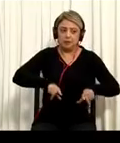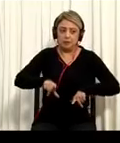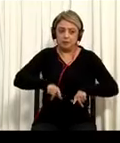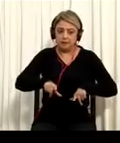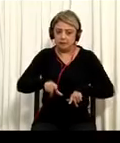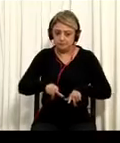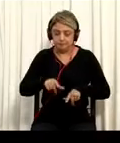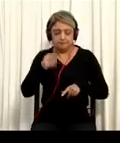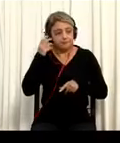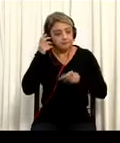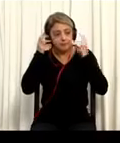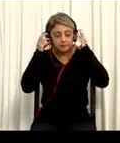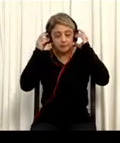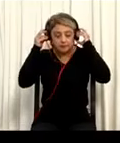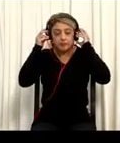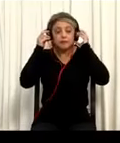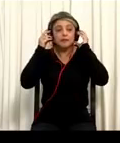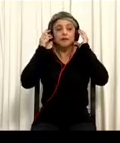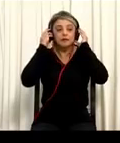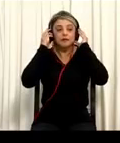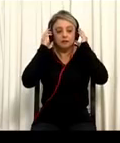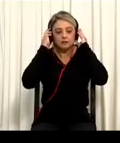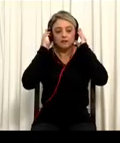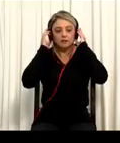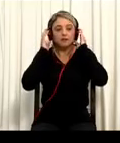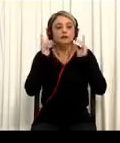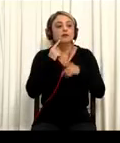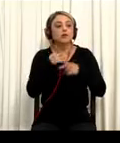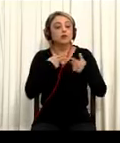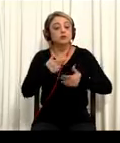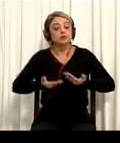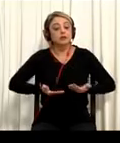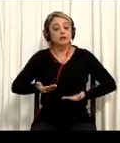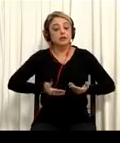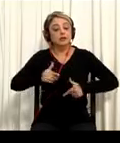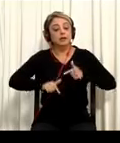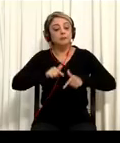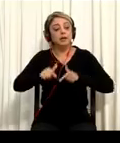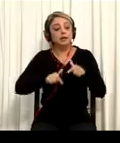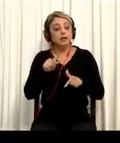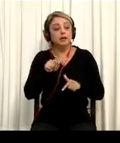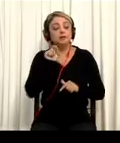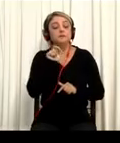trabalhadores, quando, na verdade, eles devem estar prestando serviços